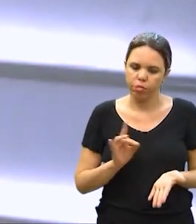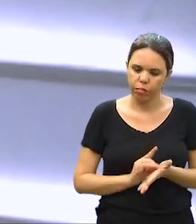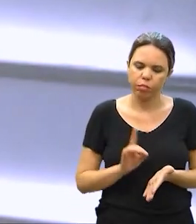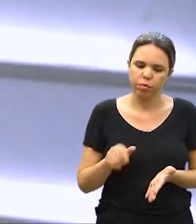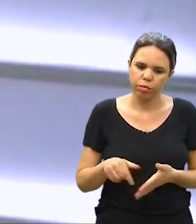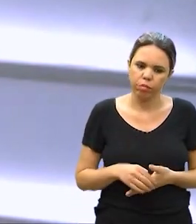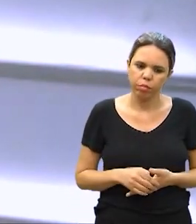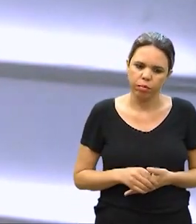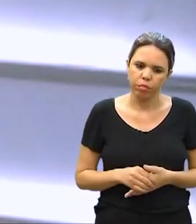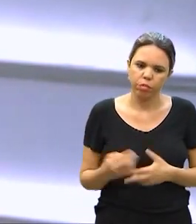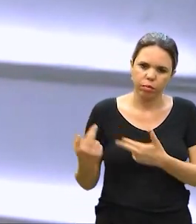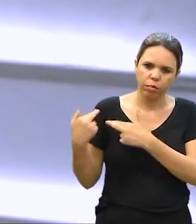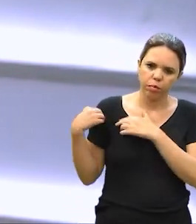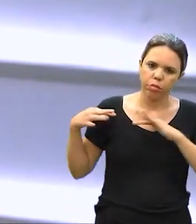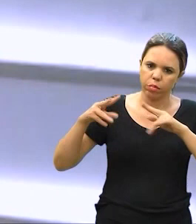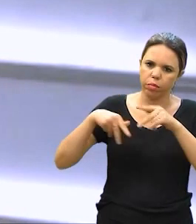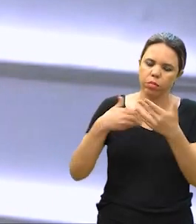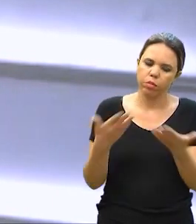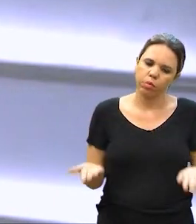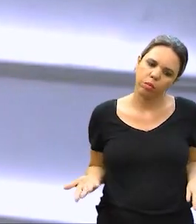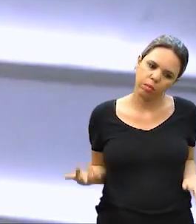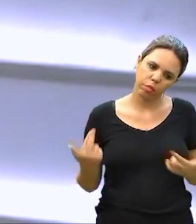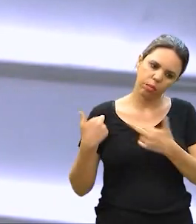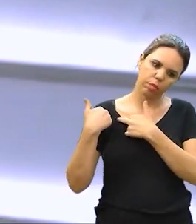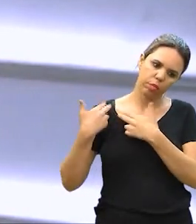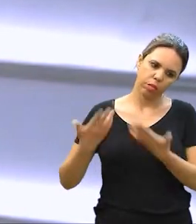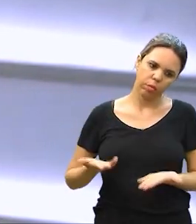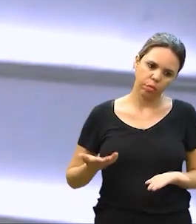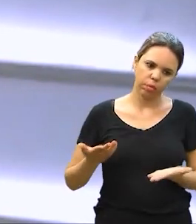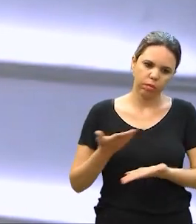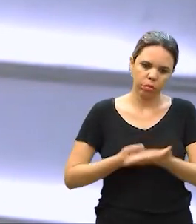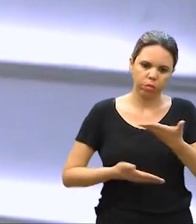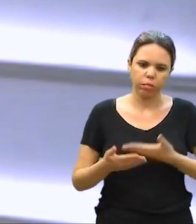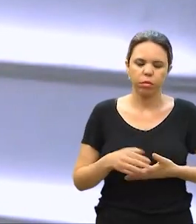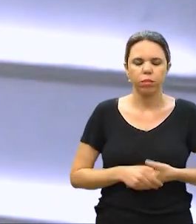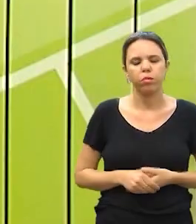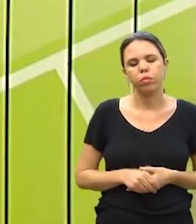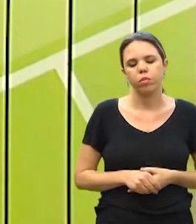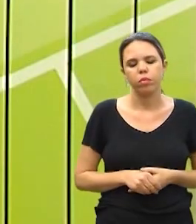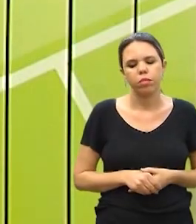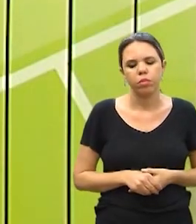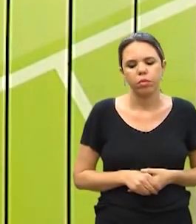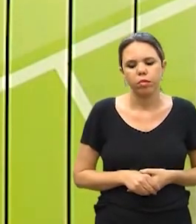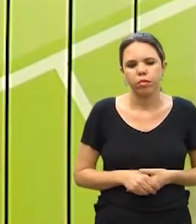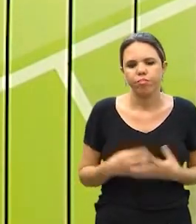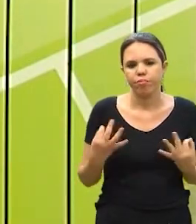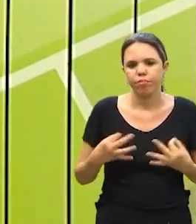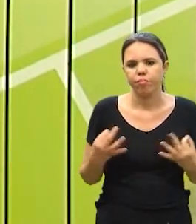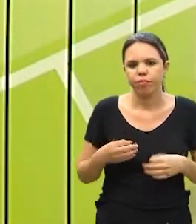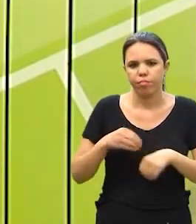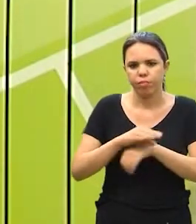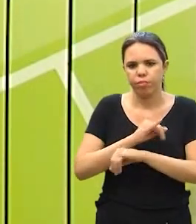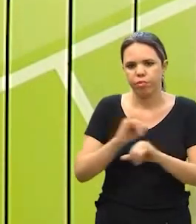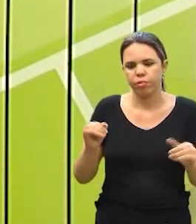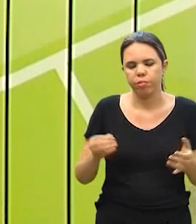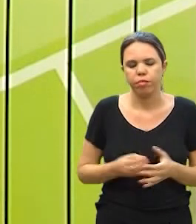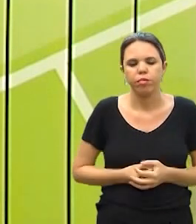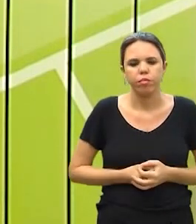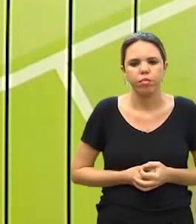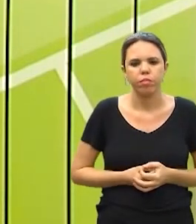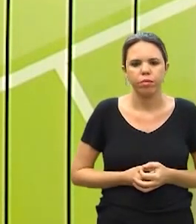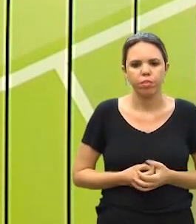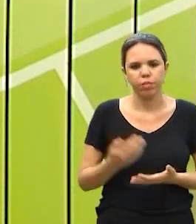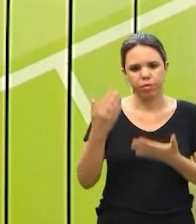é uma atribuição de todo mundo. Essa responsabilidade é compartilhada, sem dúvida. Perfeito. Mensagem levada, então.